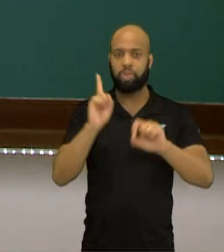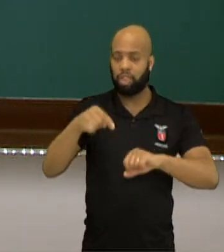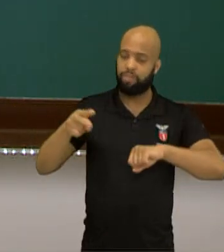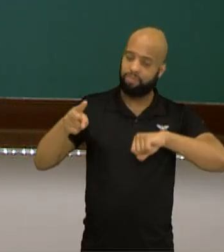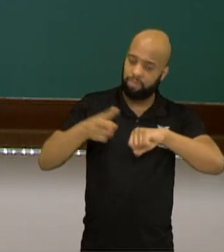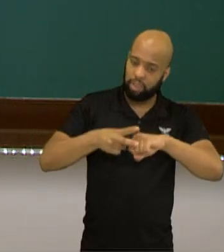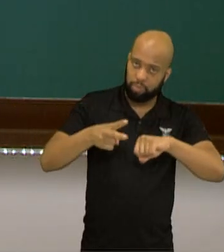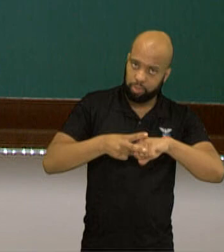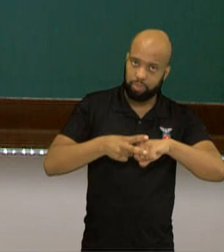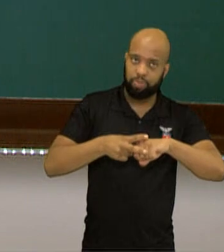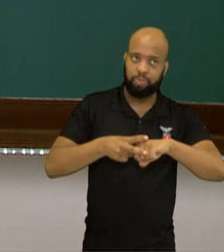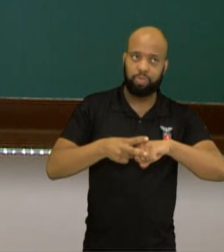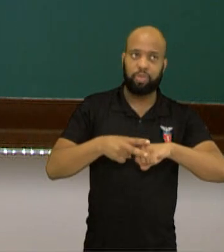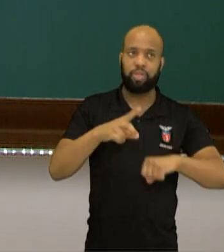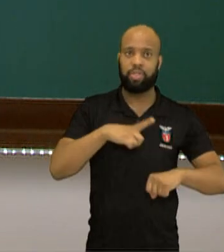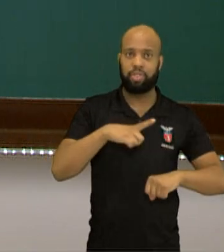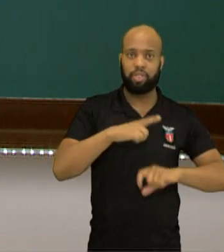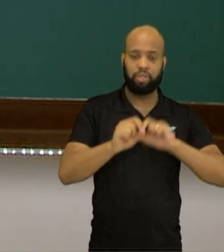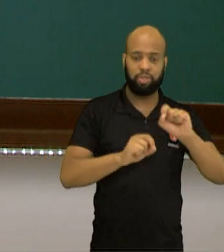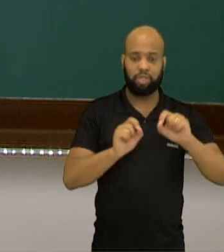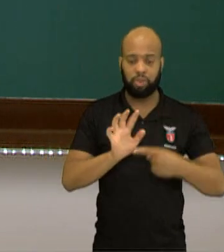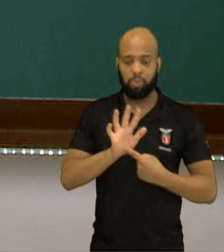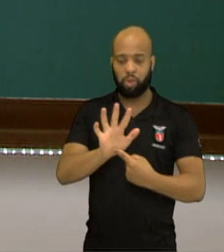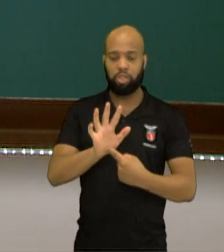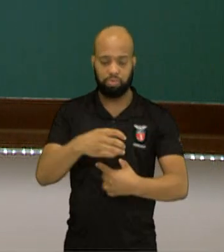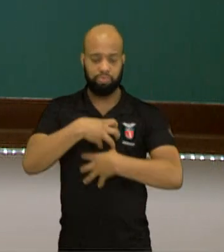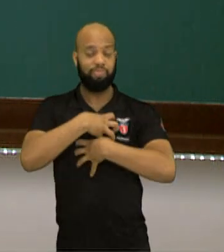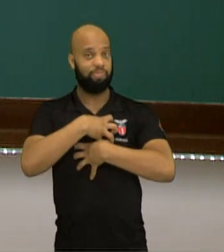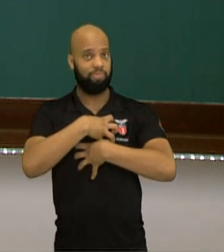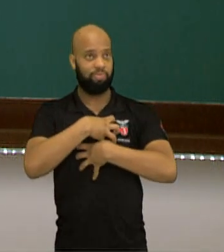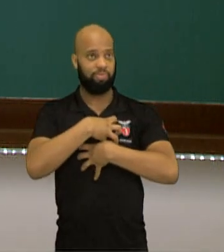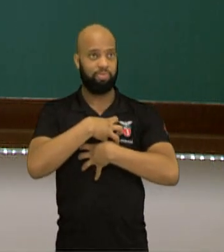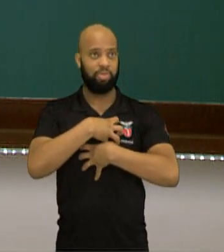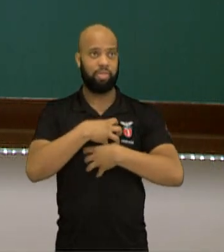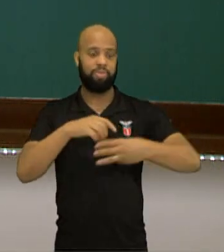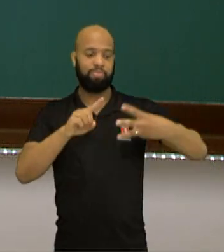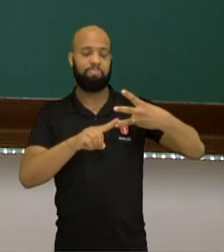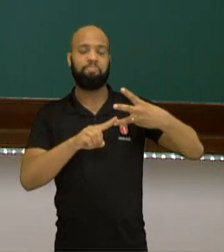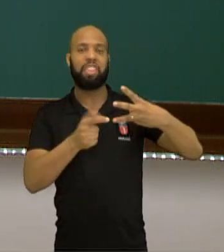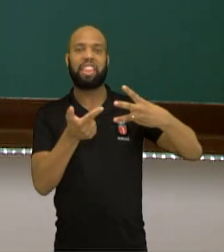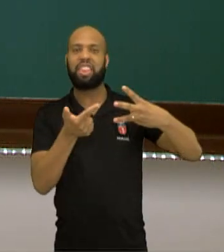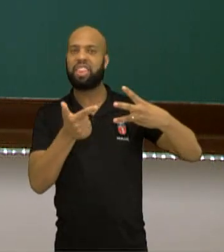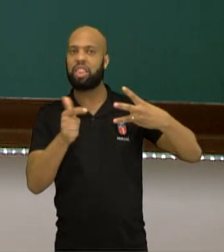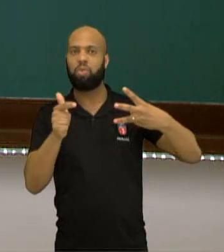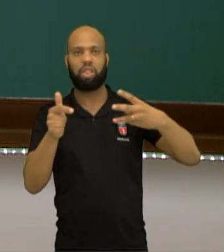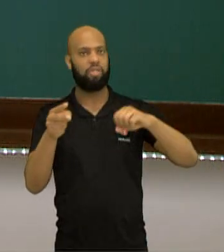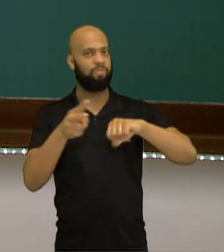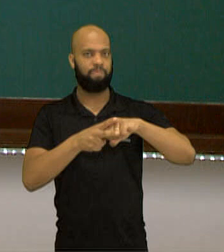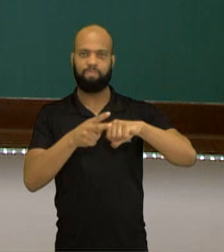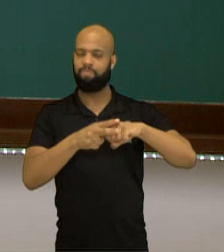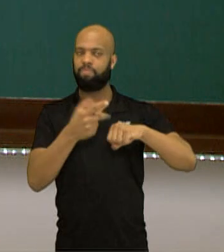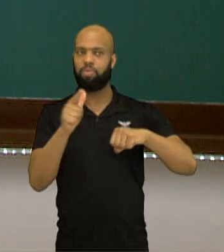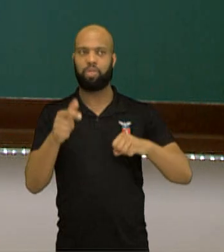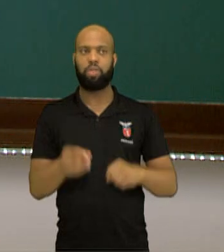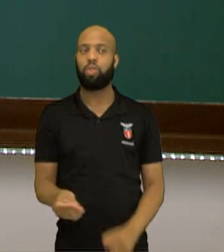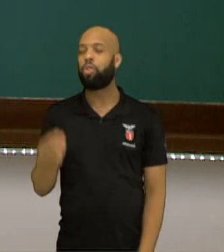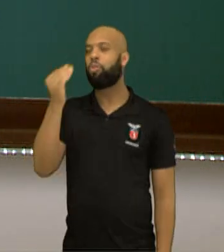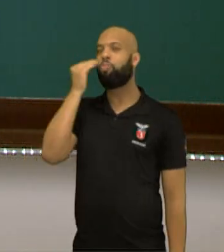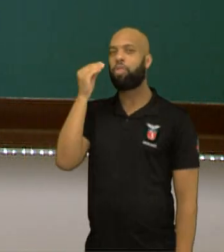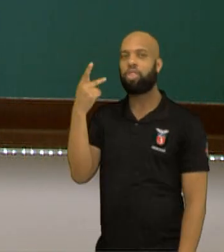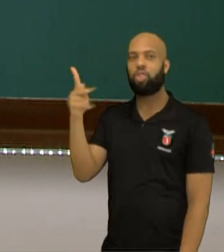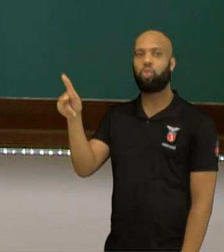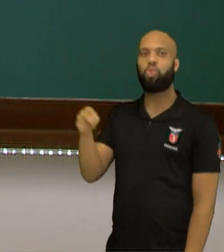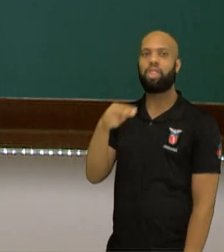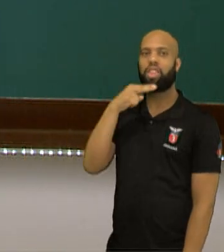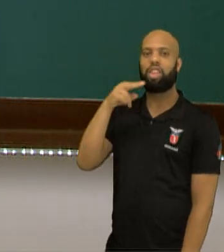Verbos, tá? Que indicam estado. A terceira, eu não tenho nenhum verbo, olha aqui. Um beijo da sua neta